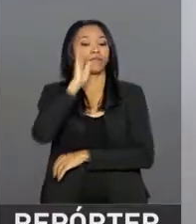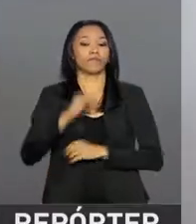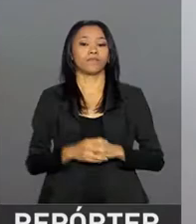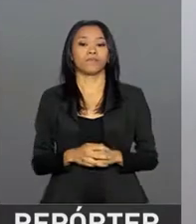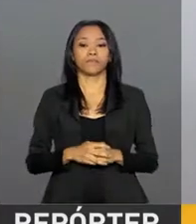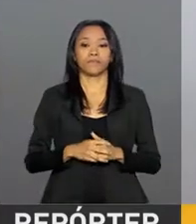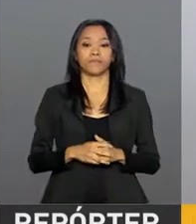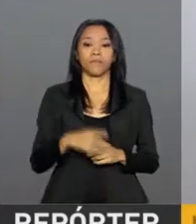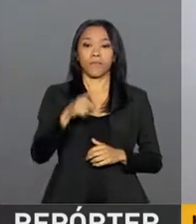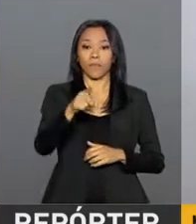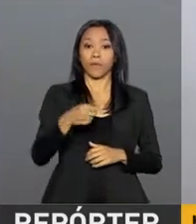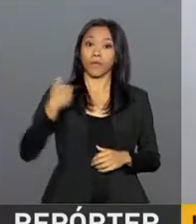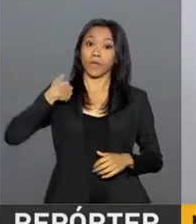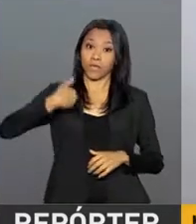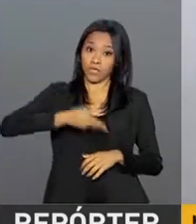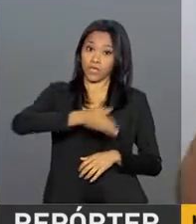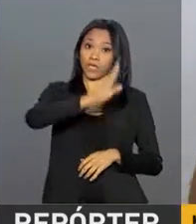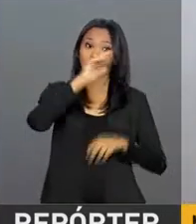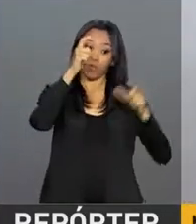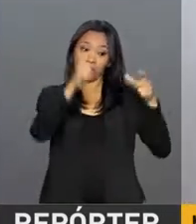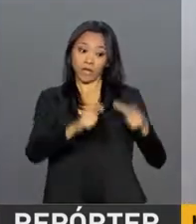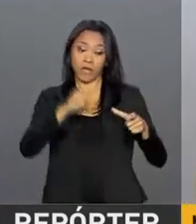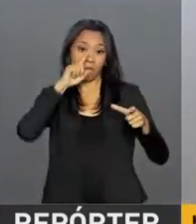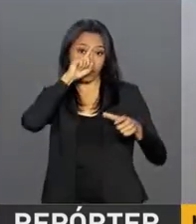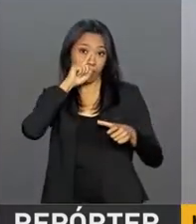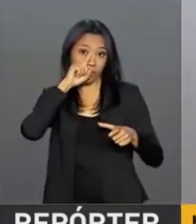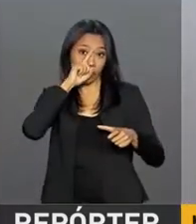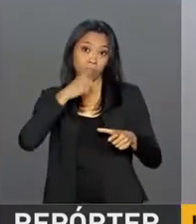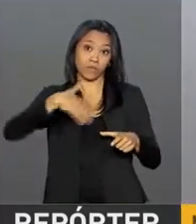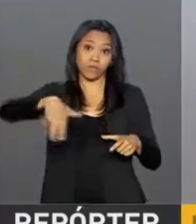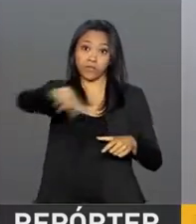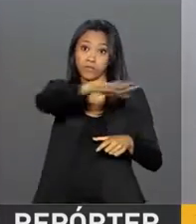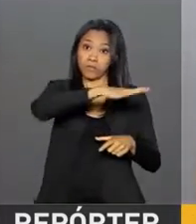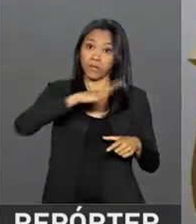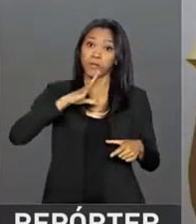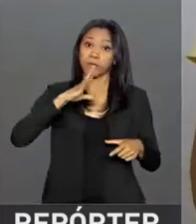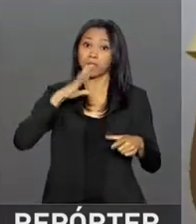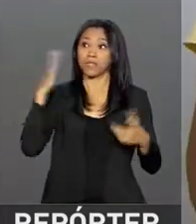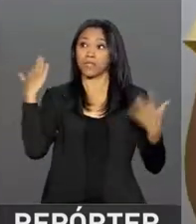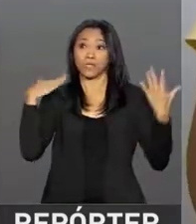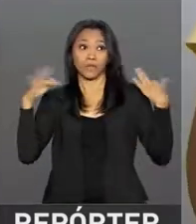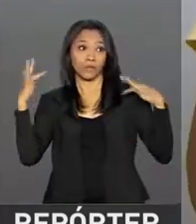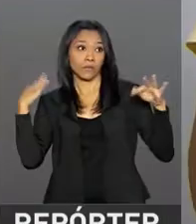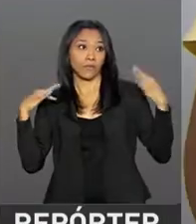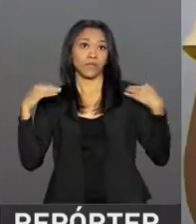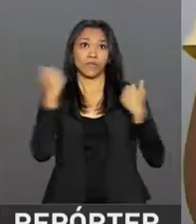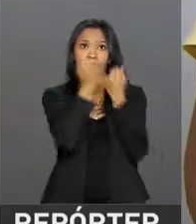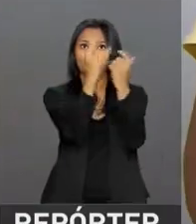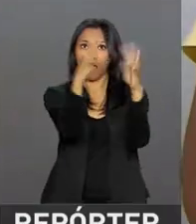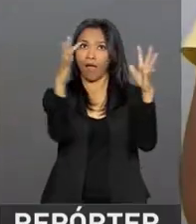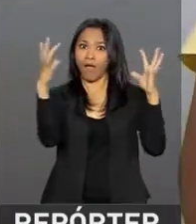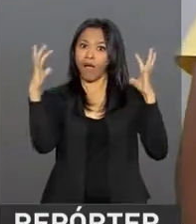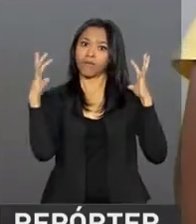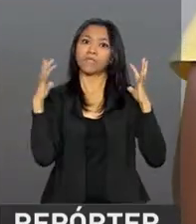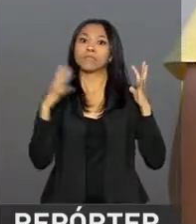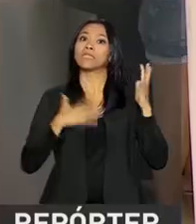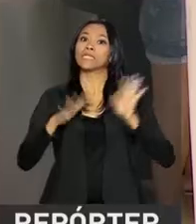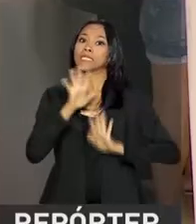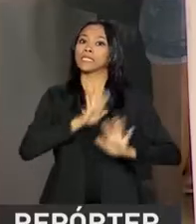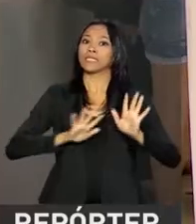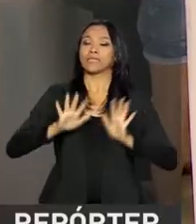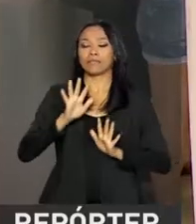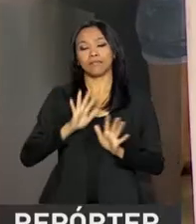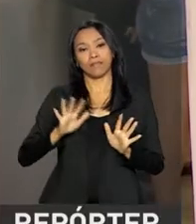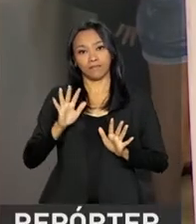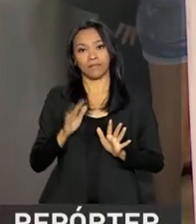viajando para a área de perigo, né? Para conhecer, para fazer turismo, Pirinópolis, La Chapada, então você tem que precaver, né?